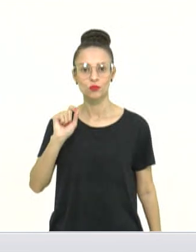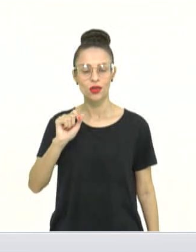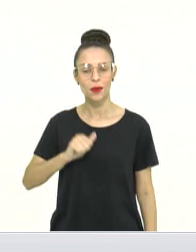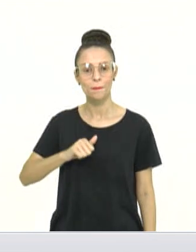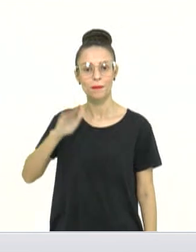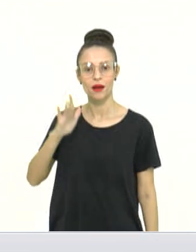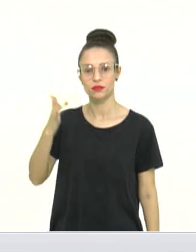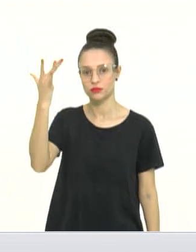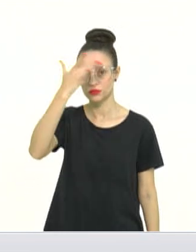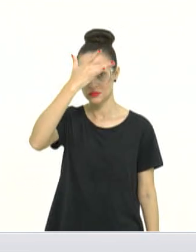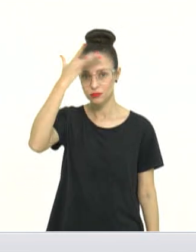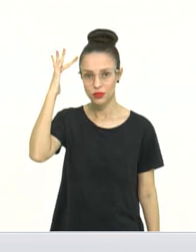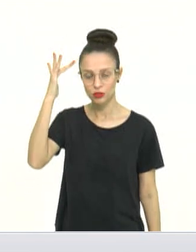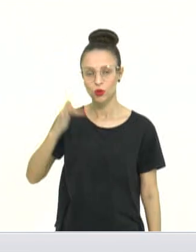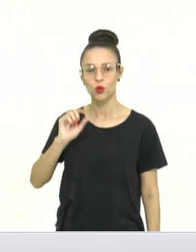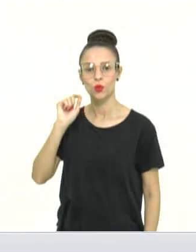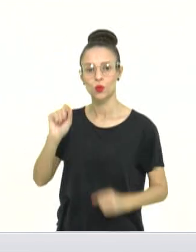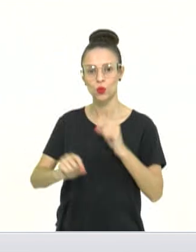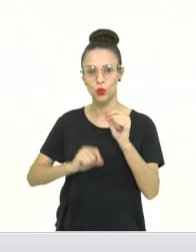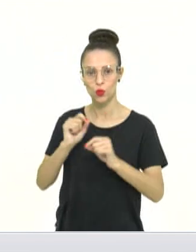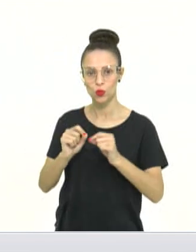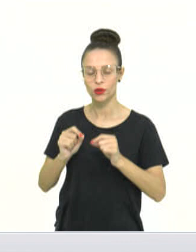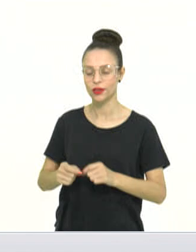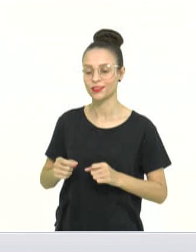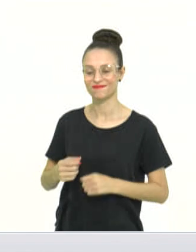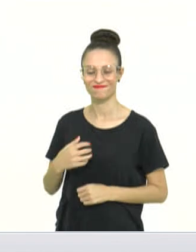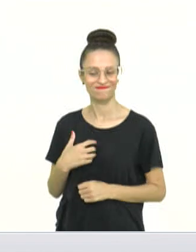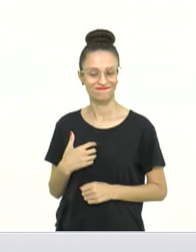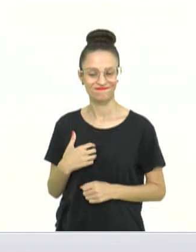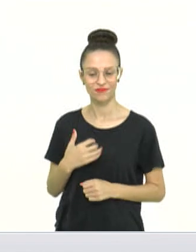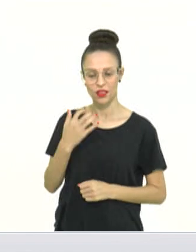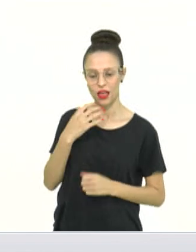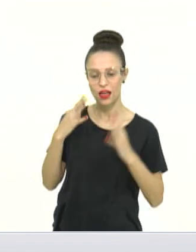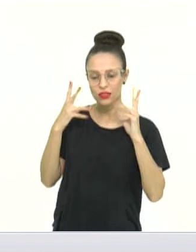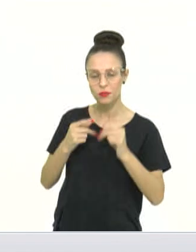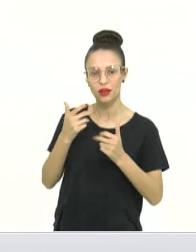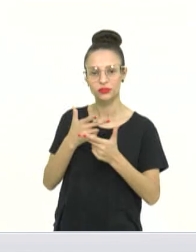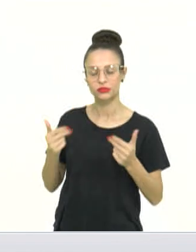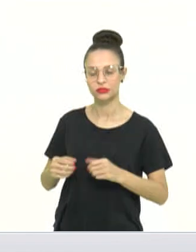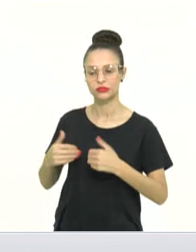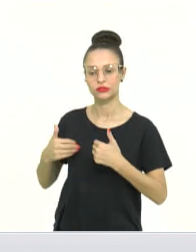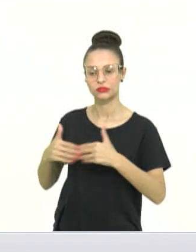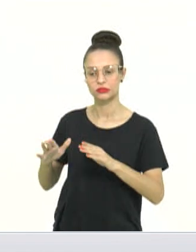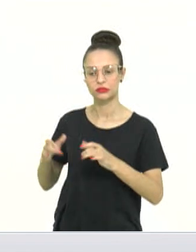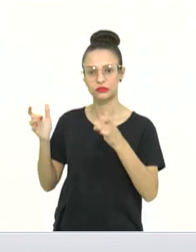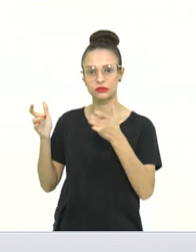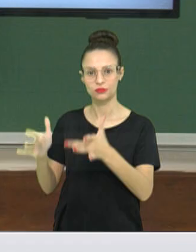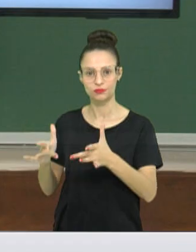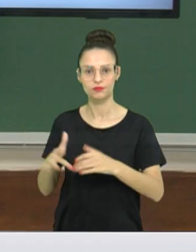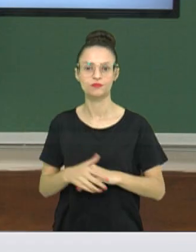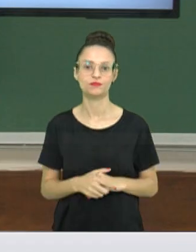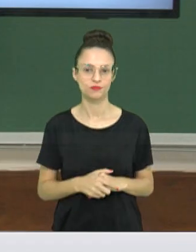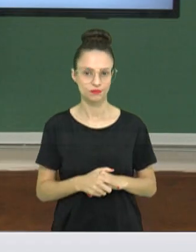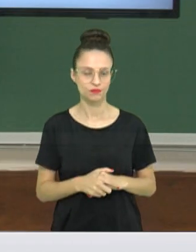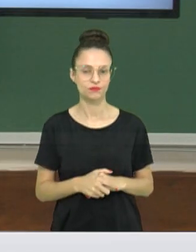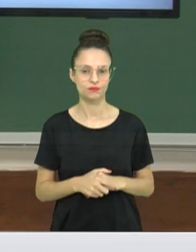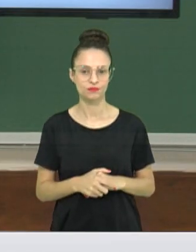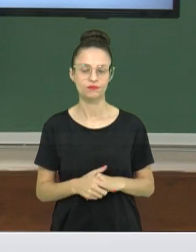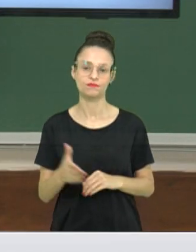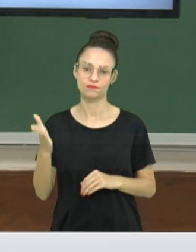de animais de estimação estão se desfazendo dos seus